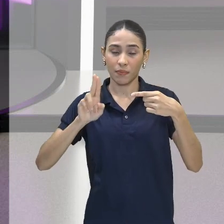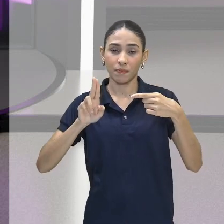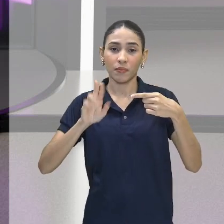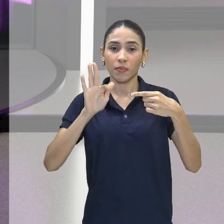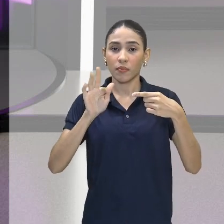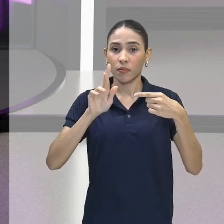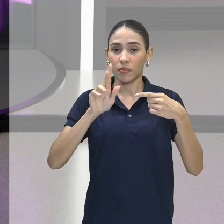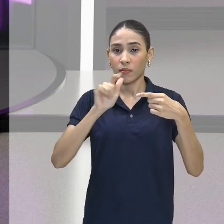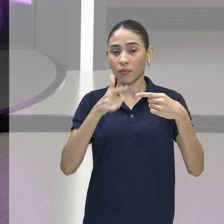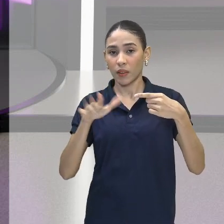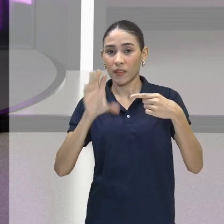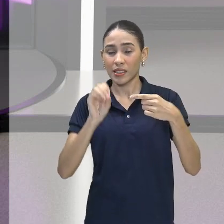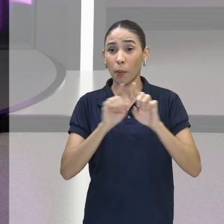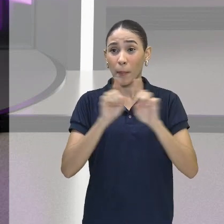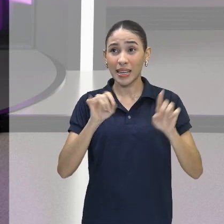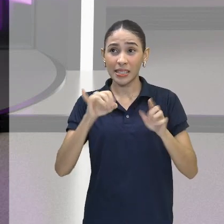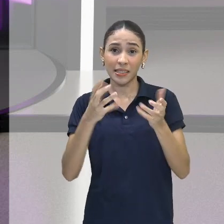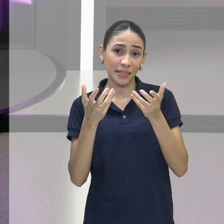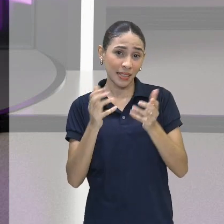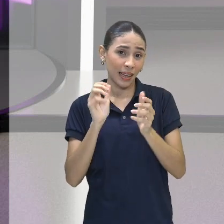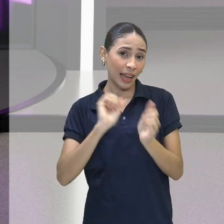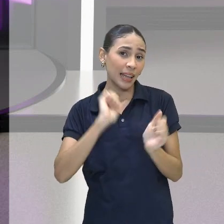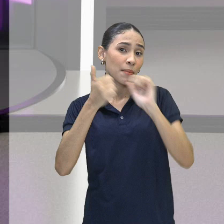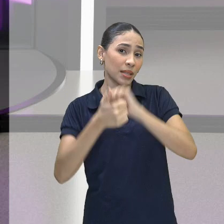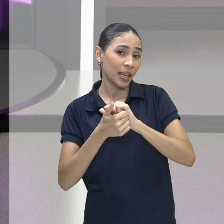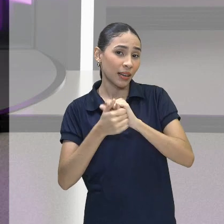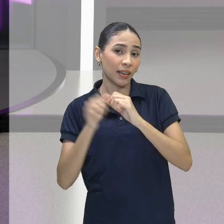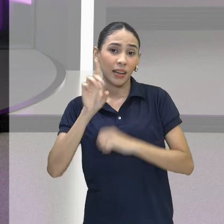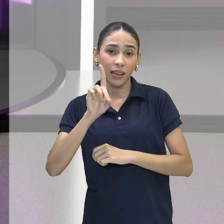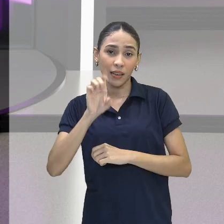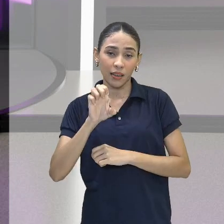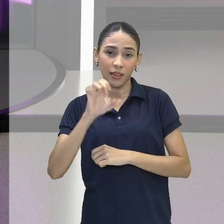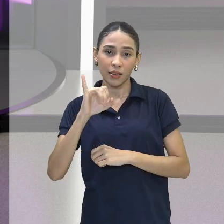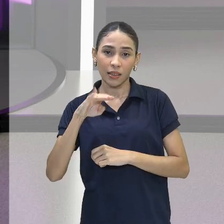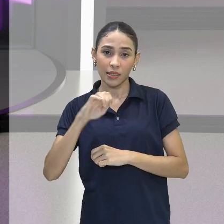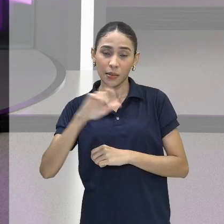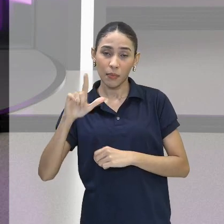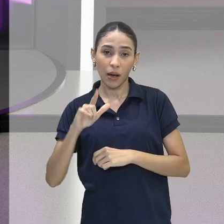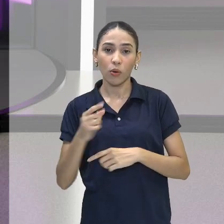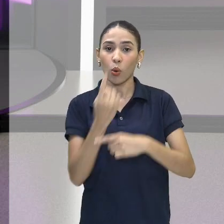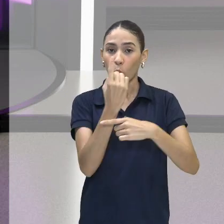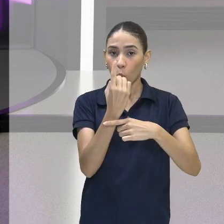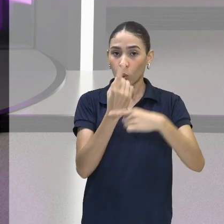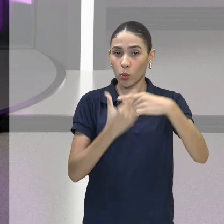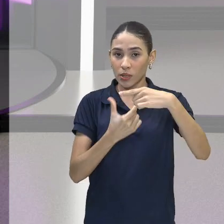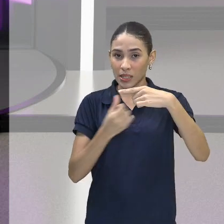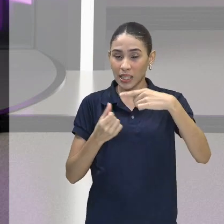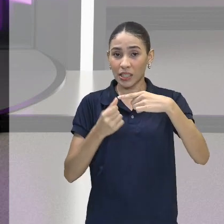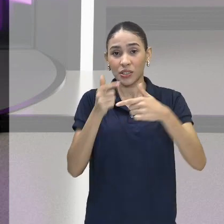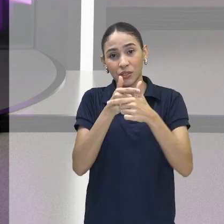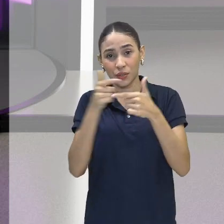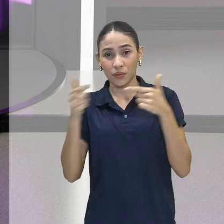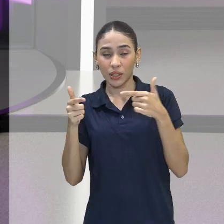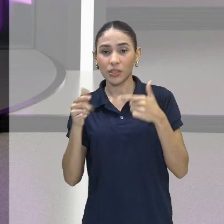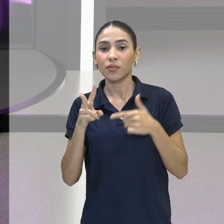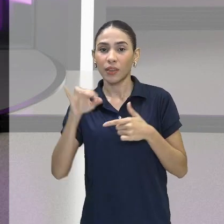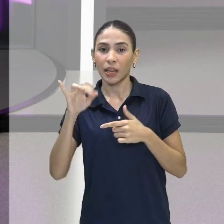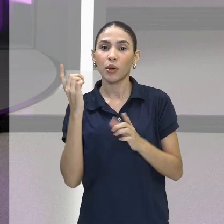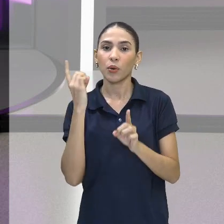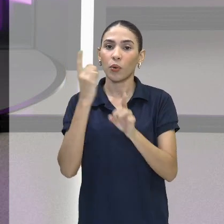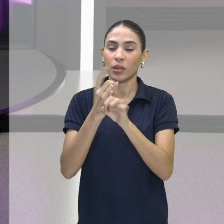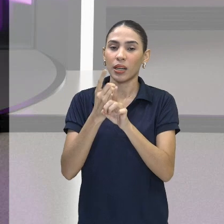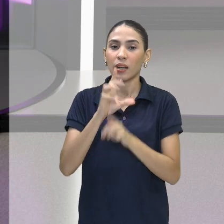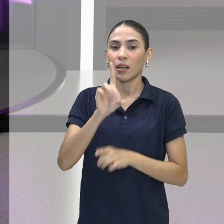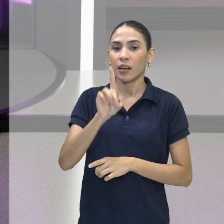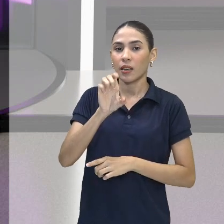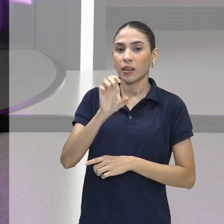se eu quisesse passar para a forma decimal, eu vou dividir o 1 por 16, beleza? Então, eu vou ter um número decimal,